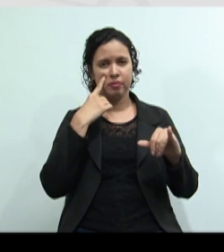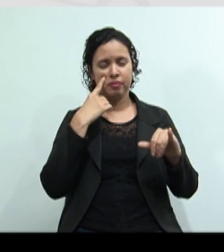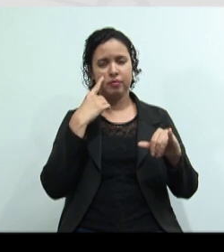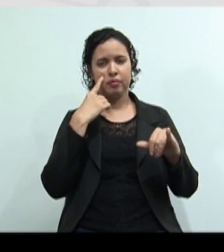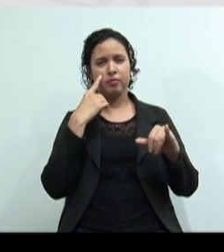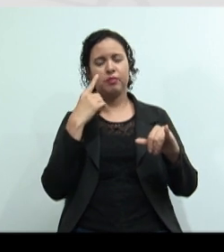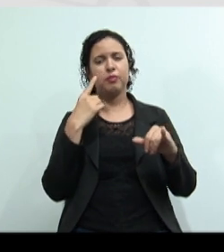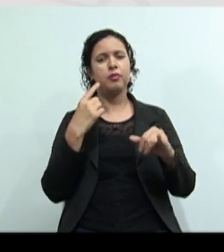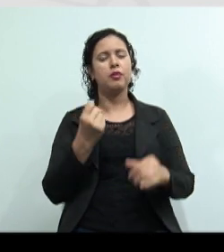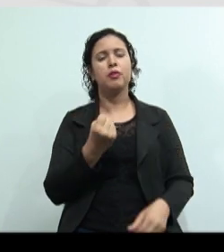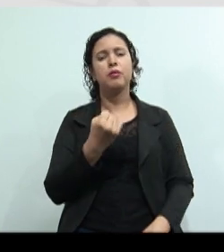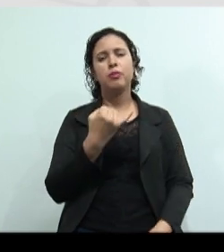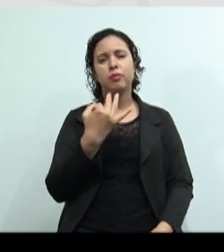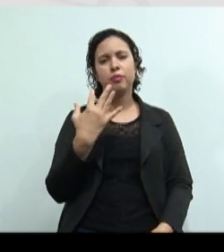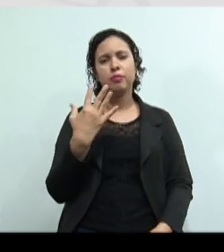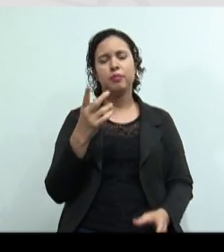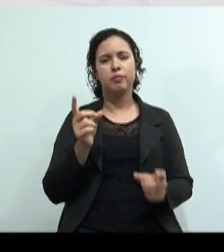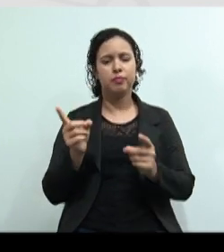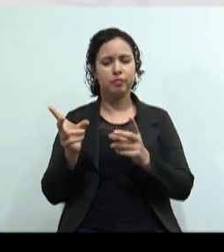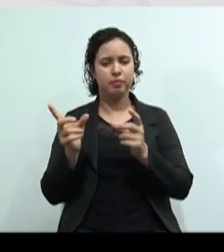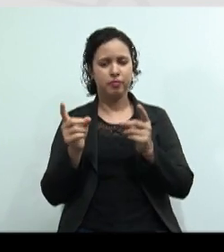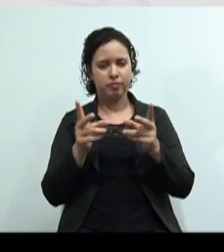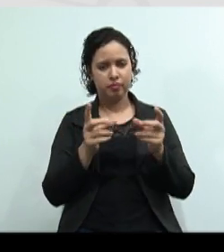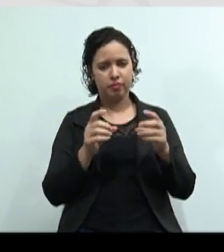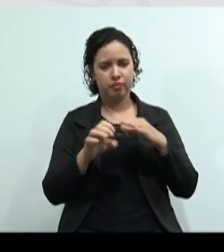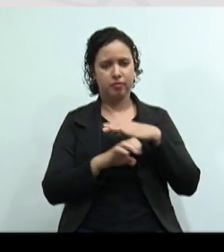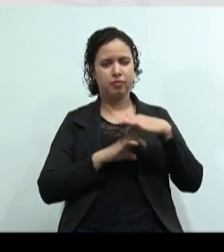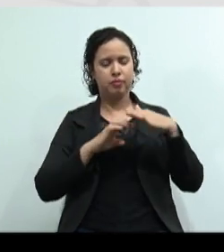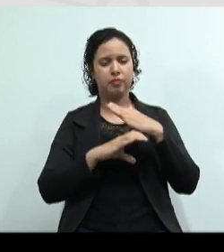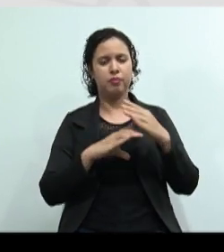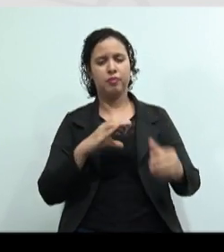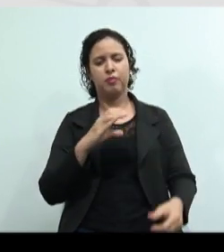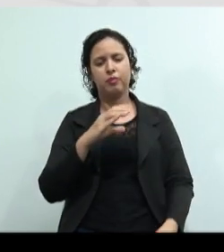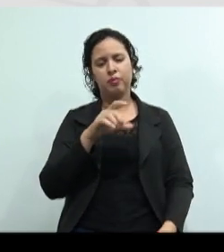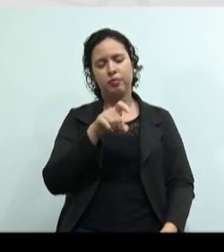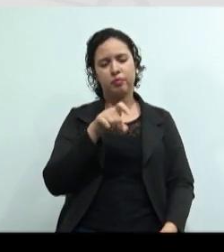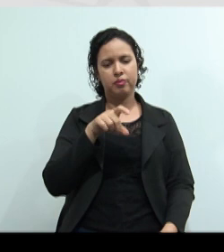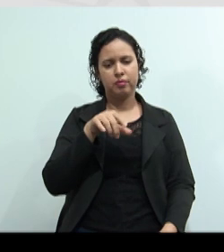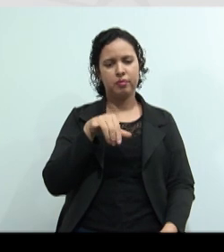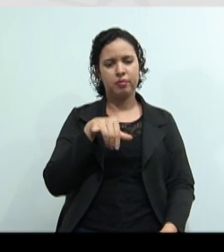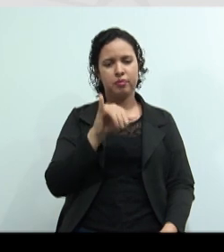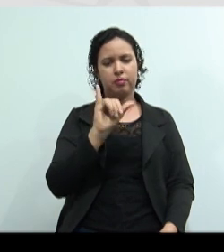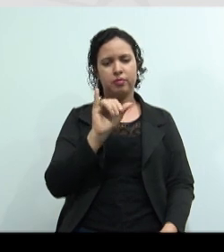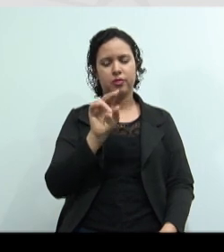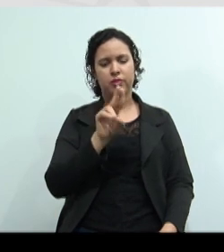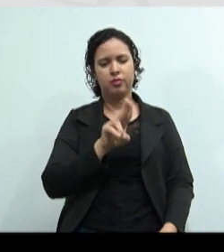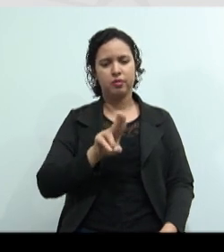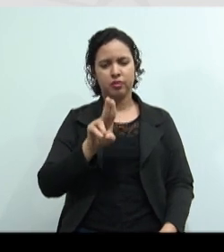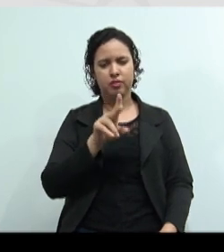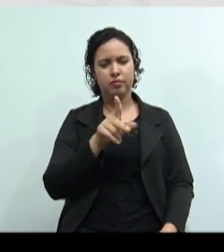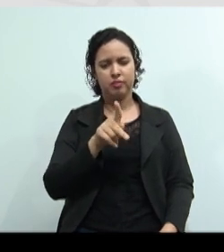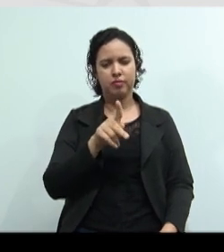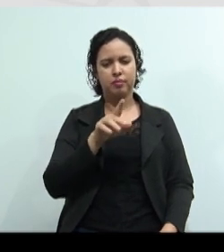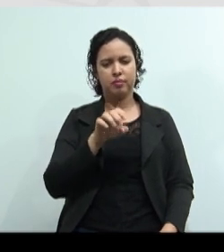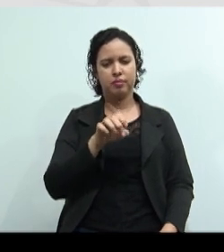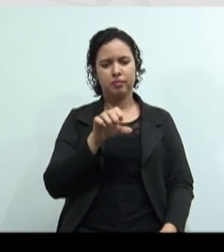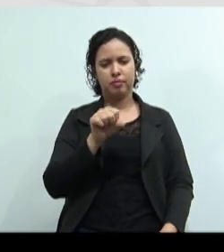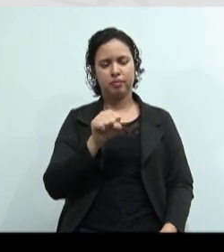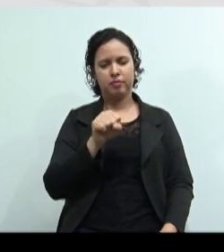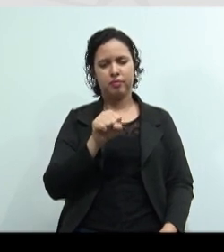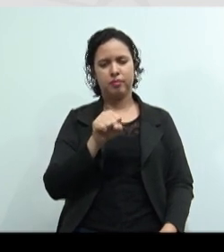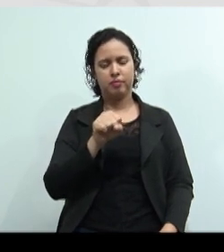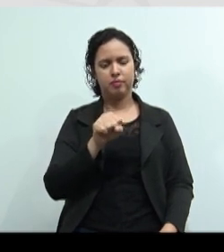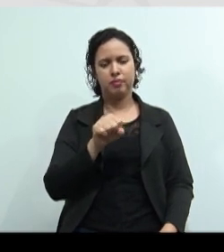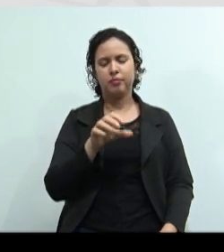XY, assim como o estoque final do período, pelos métodos PEPS, UEPS e média ponderada. Então, vamos ao primeiro